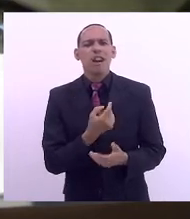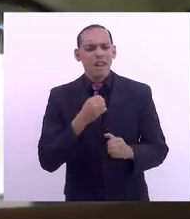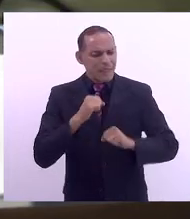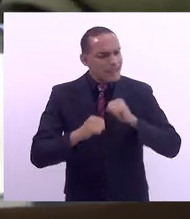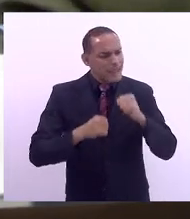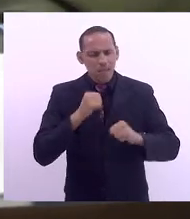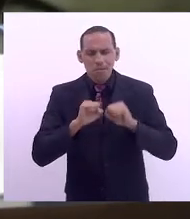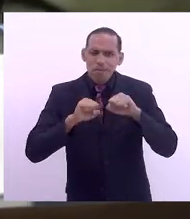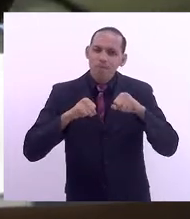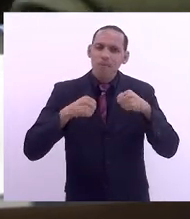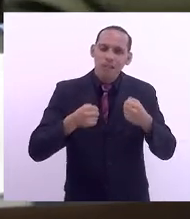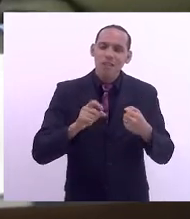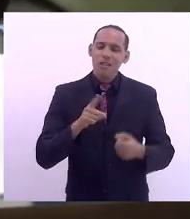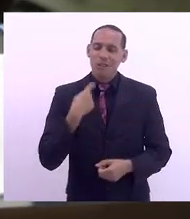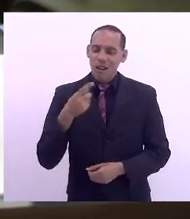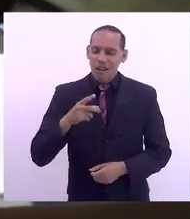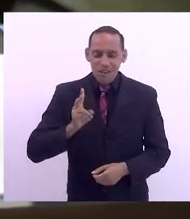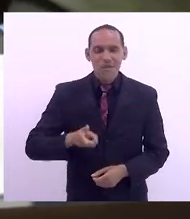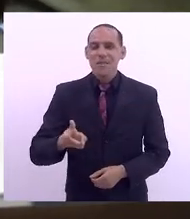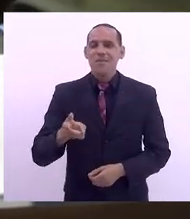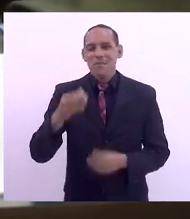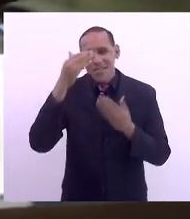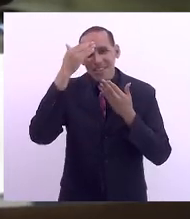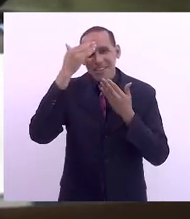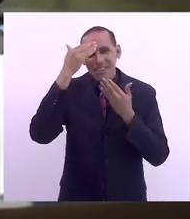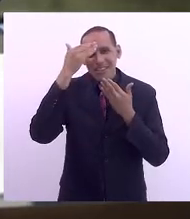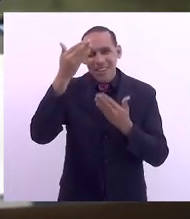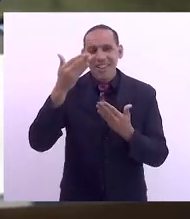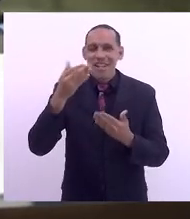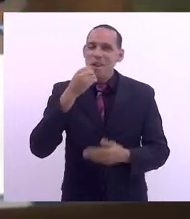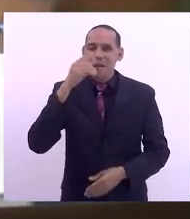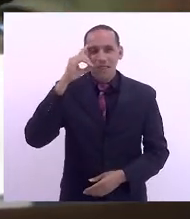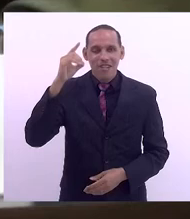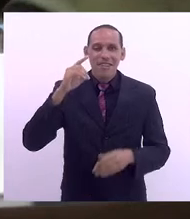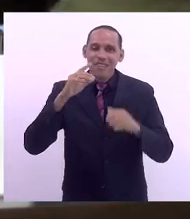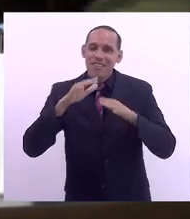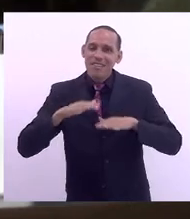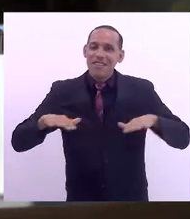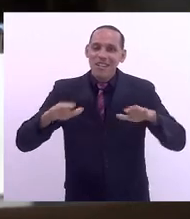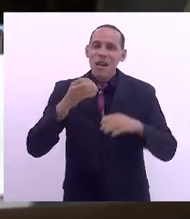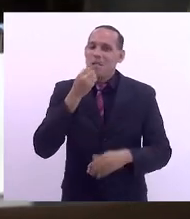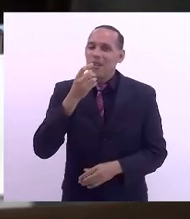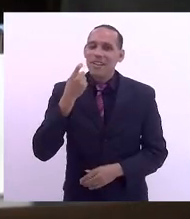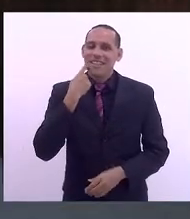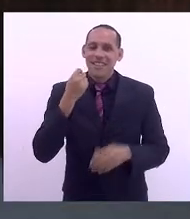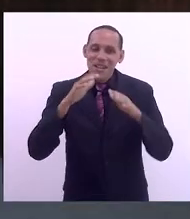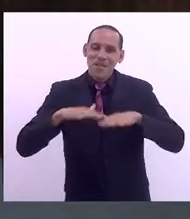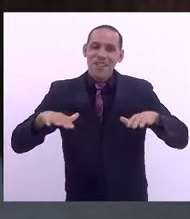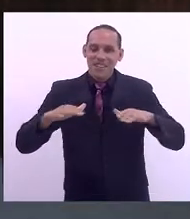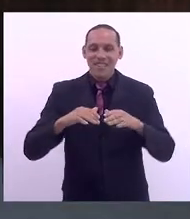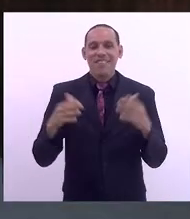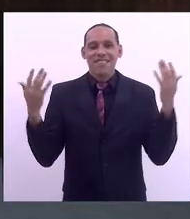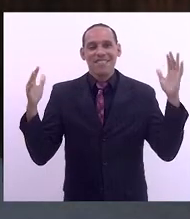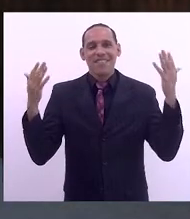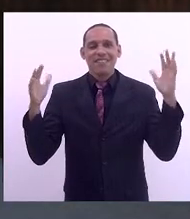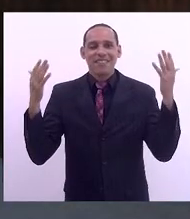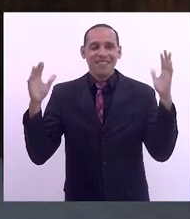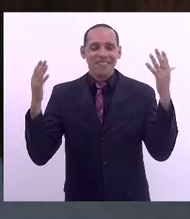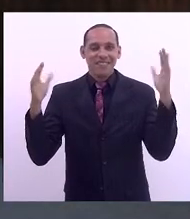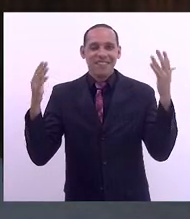atrás e é assim que nós vamos. Muito obrigada e um bom dia e uma boa sexta-feira a todos.